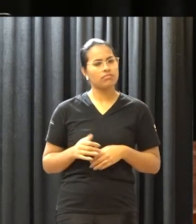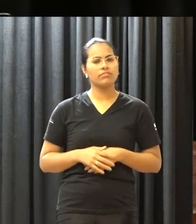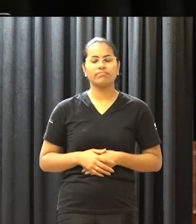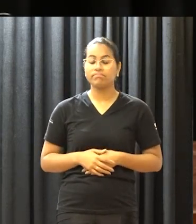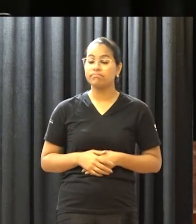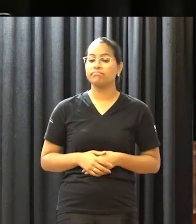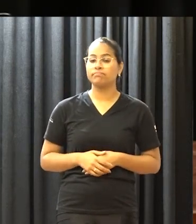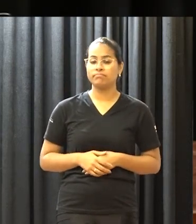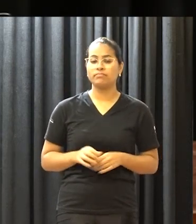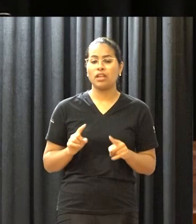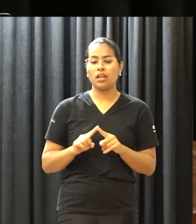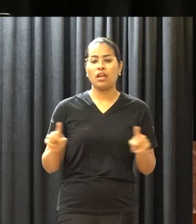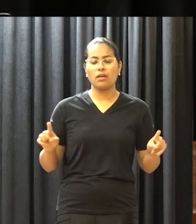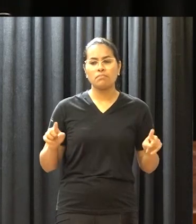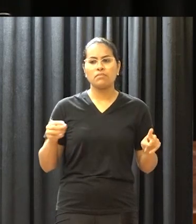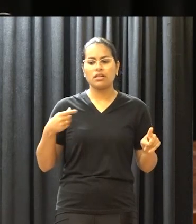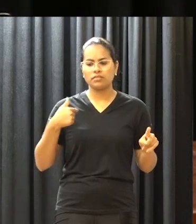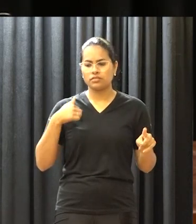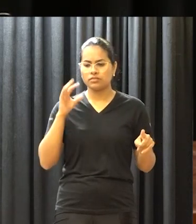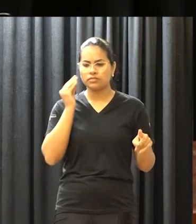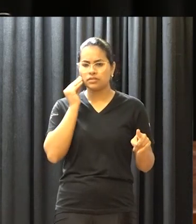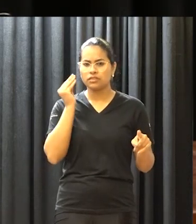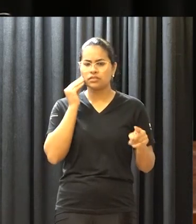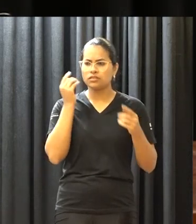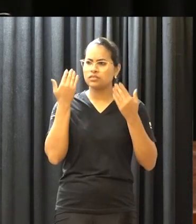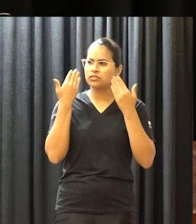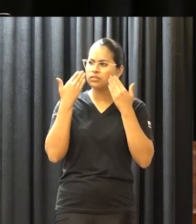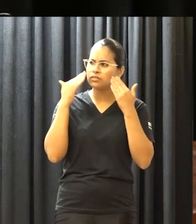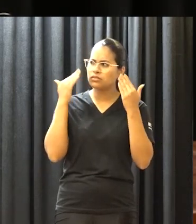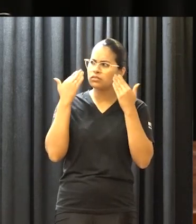Buscando compreender o porquê desse posicionamento,